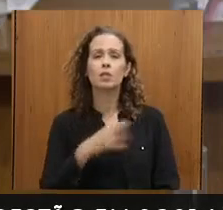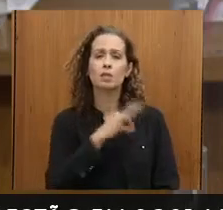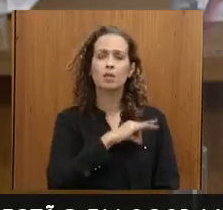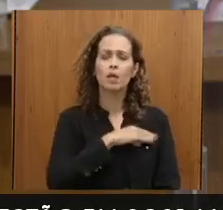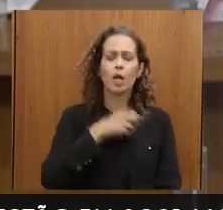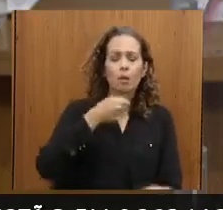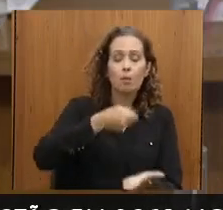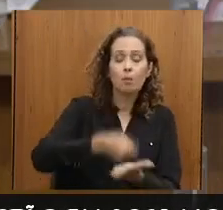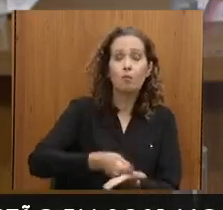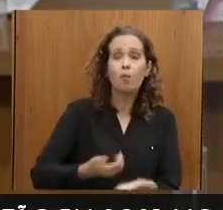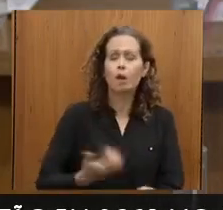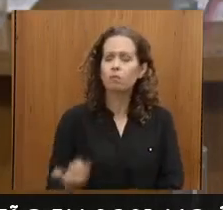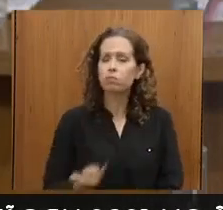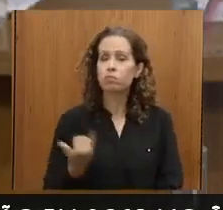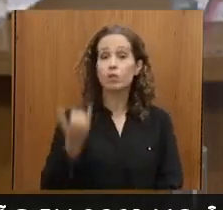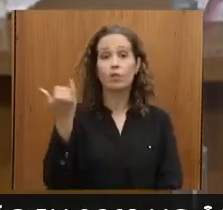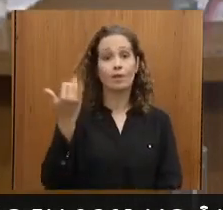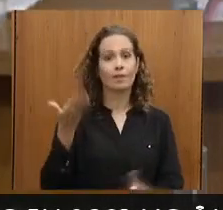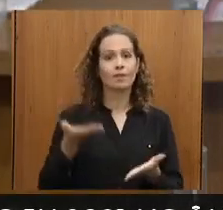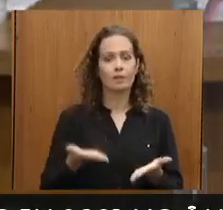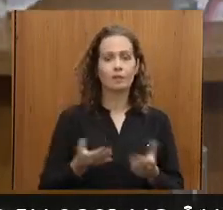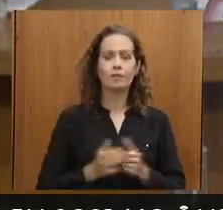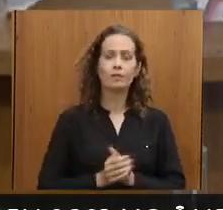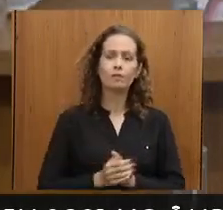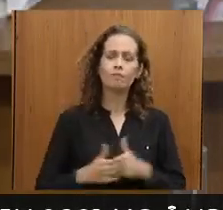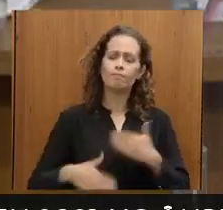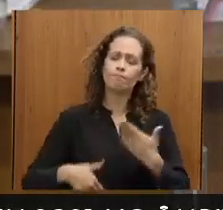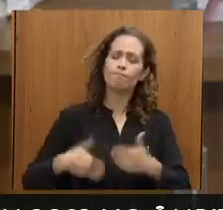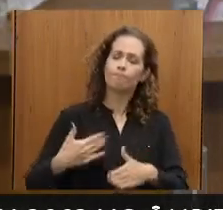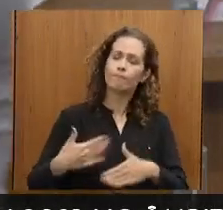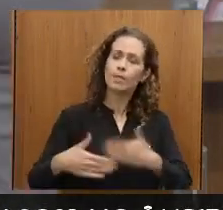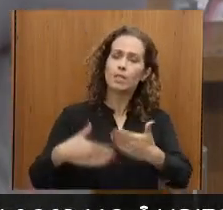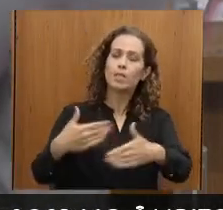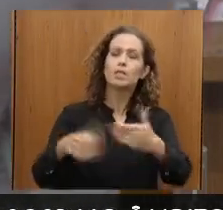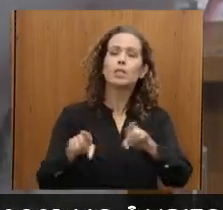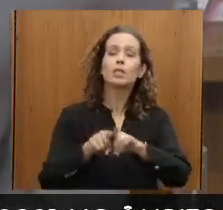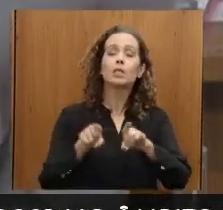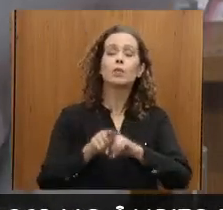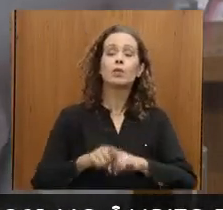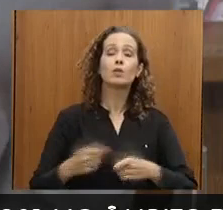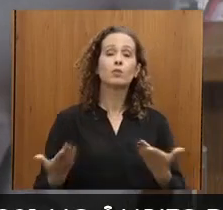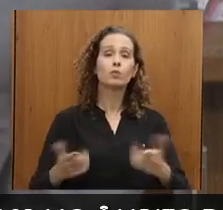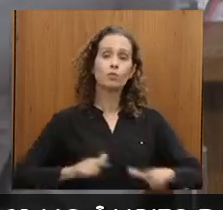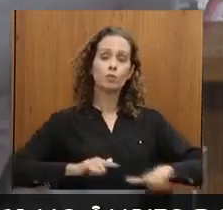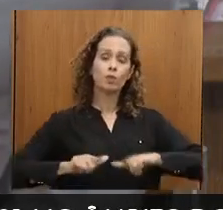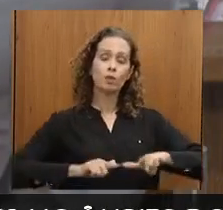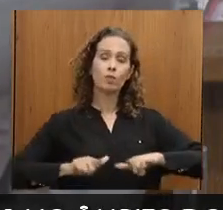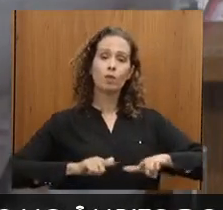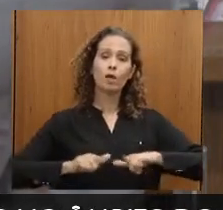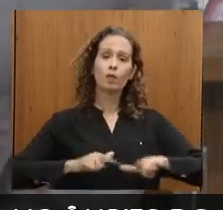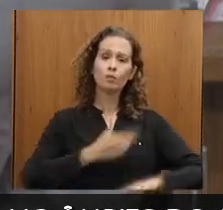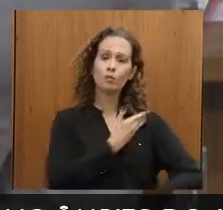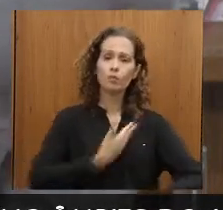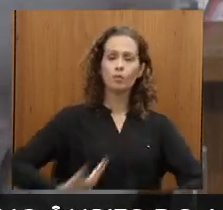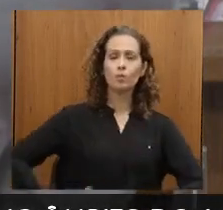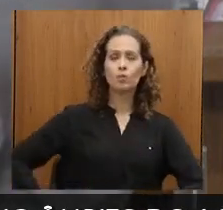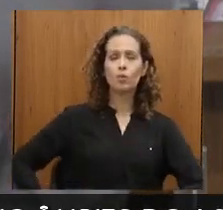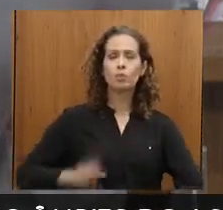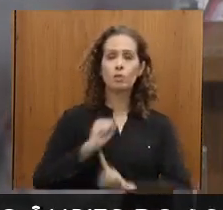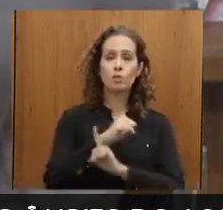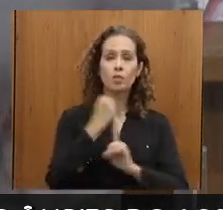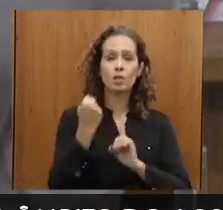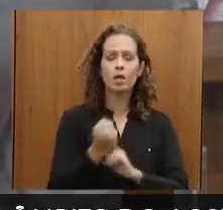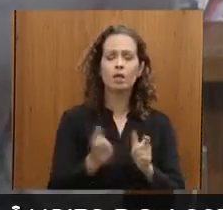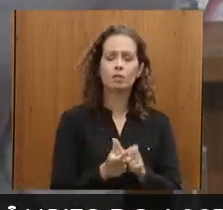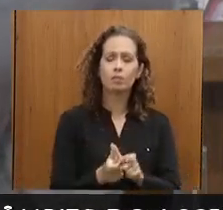é de fundamental importância, temos avançado na prestação de serviços públicos, ampliando o atendimento à sociedade por